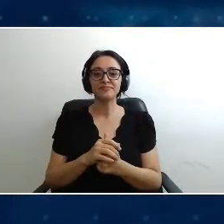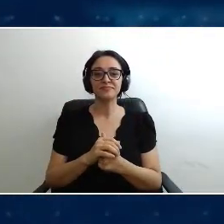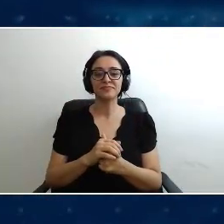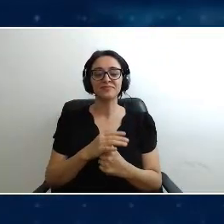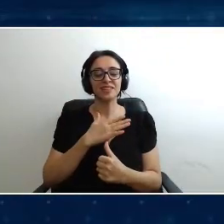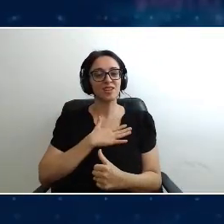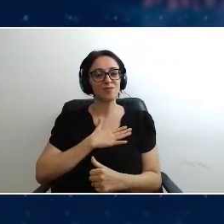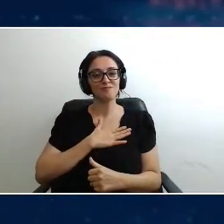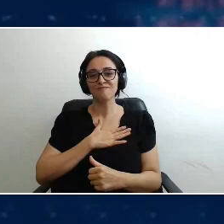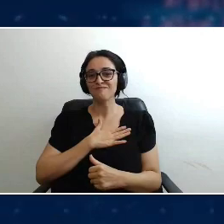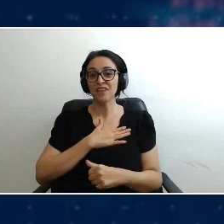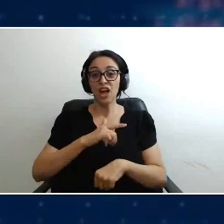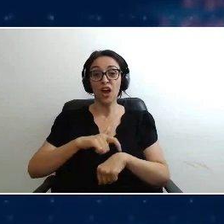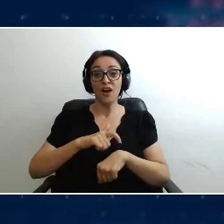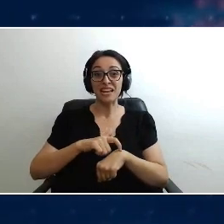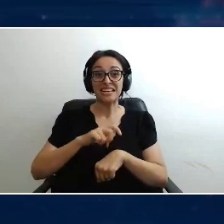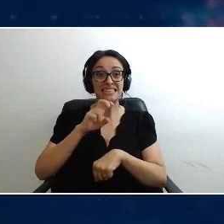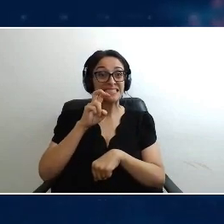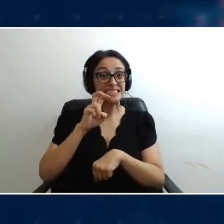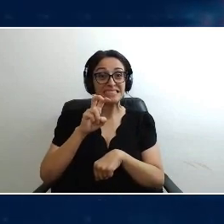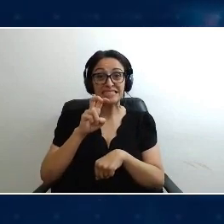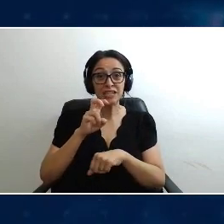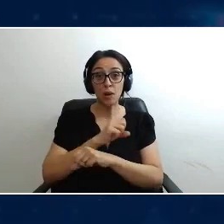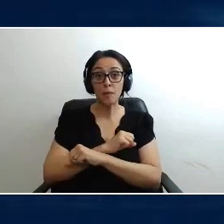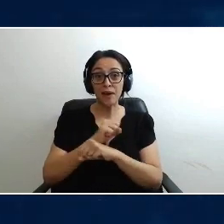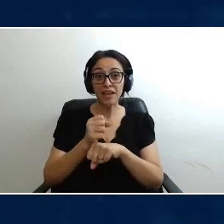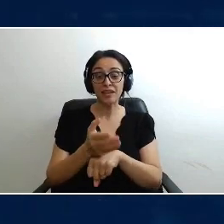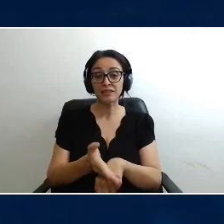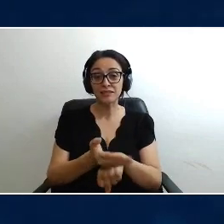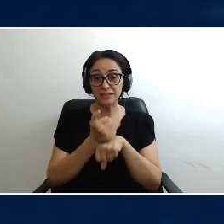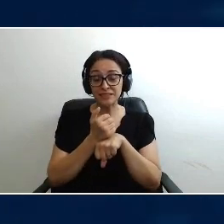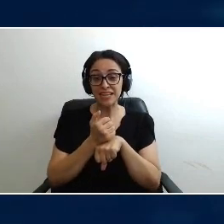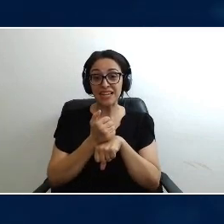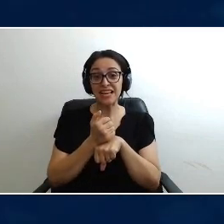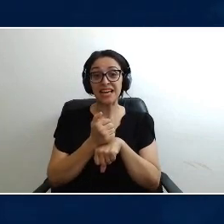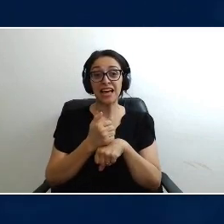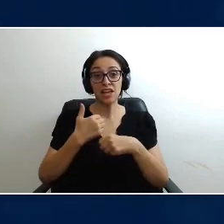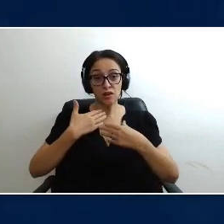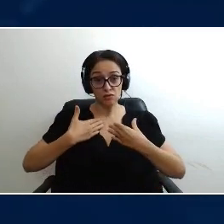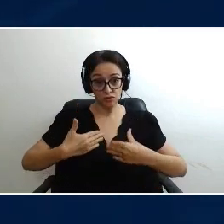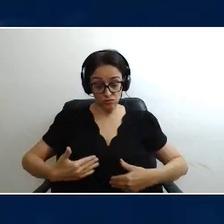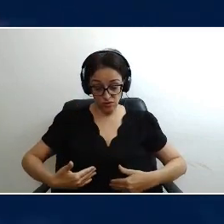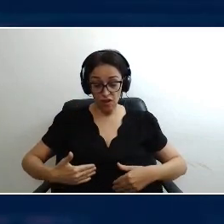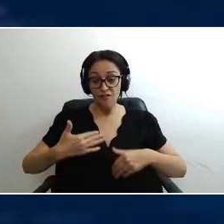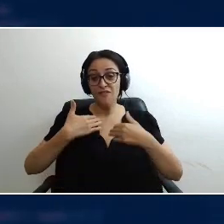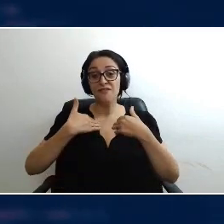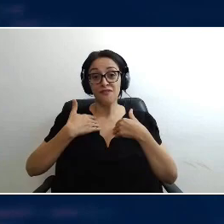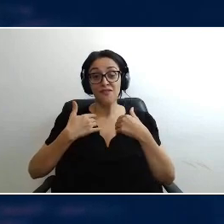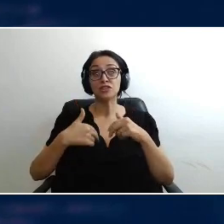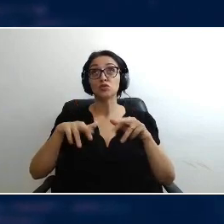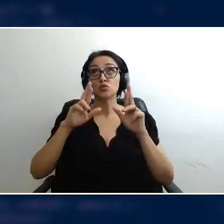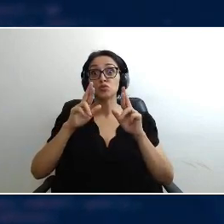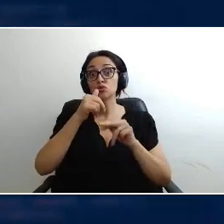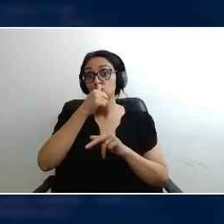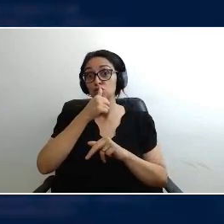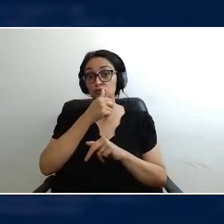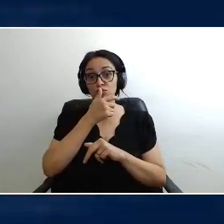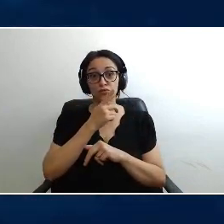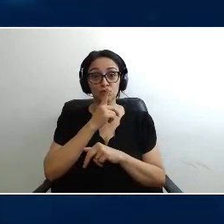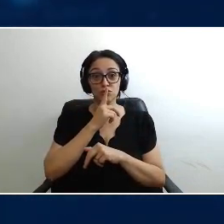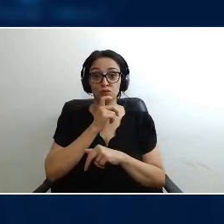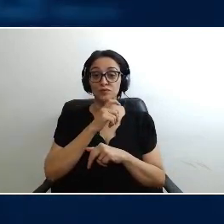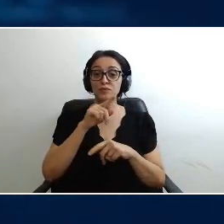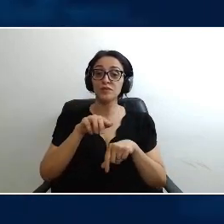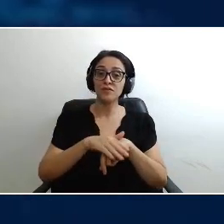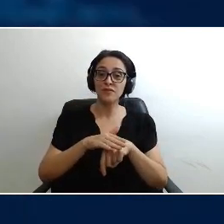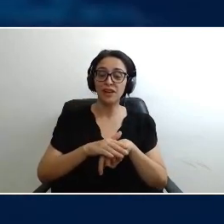maluco que acorda às 5 horas da manhã para correr 5 km. Eu sei que o shaping não parece, mas eu juro que eu faço. Também música, toco violão,